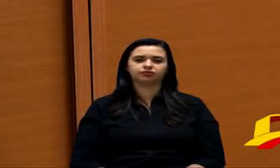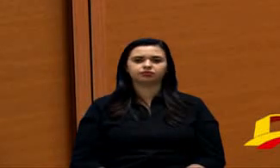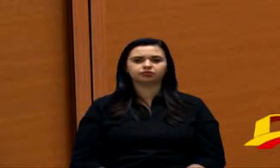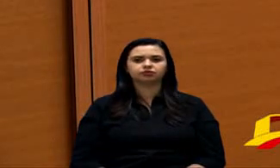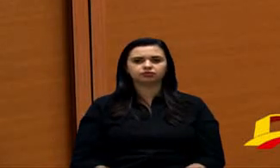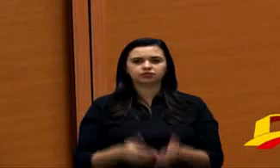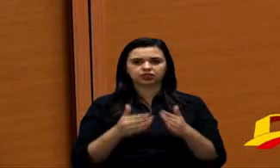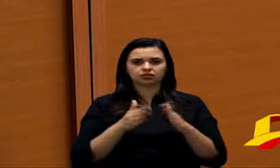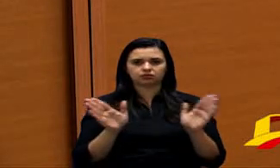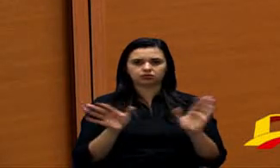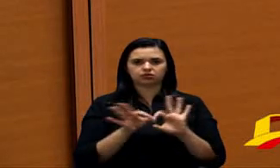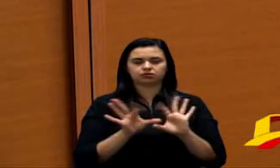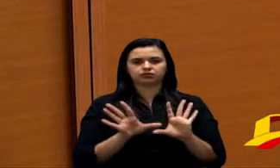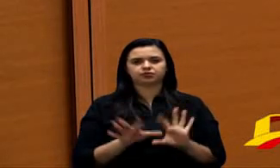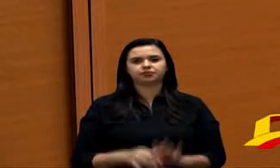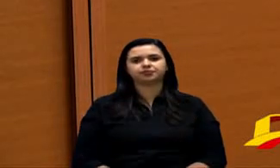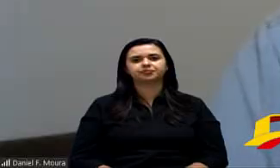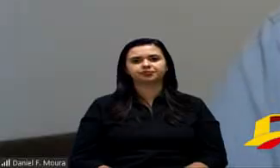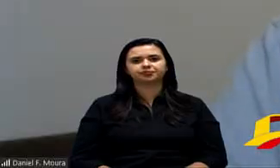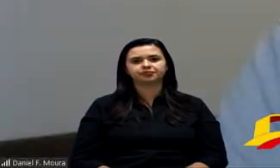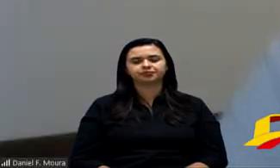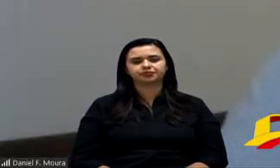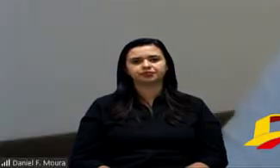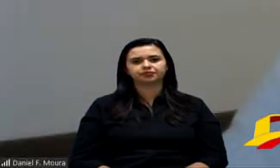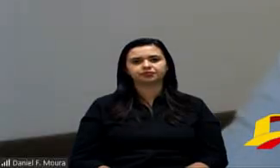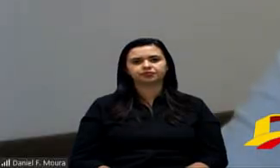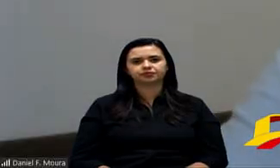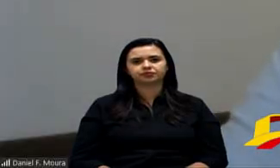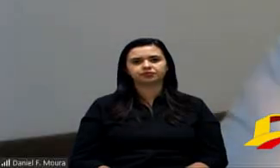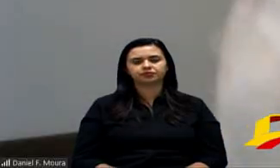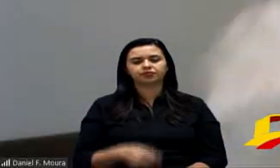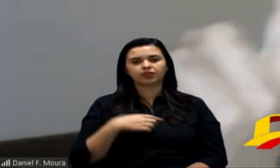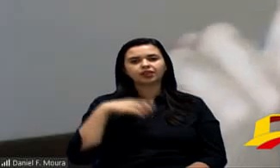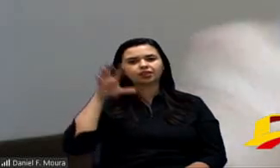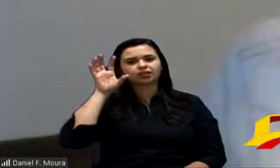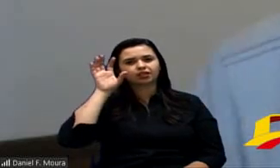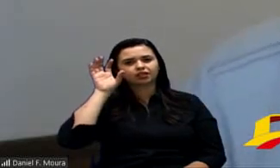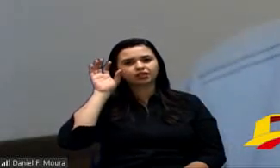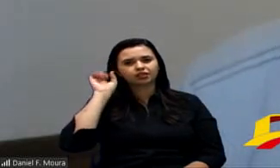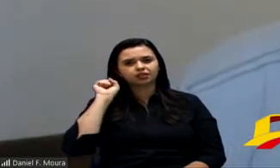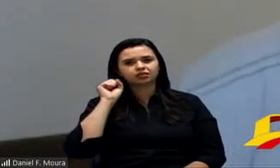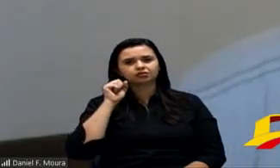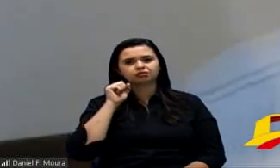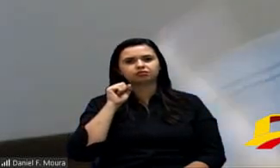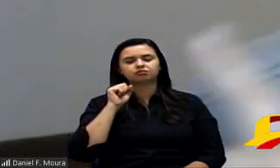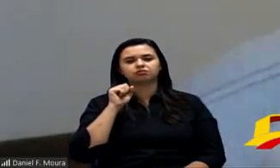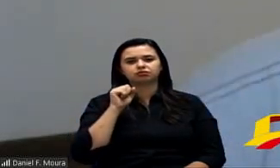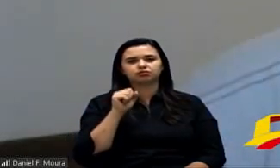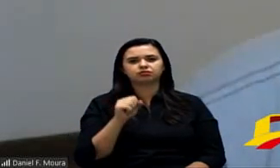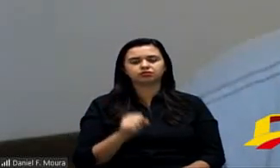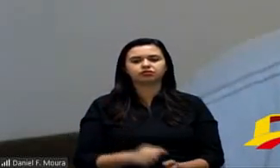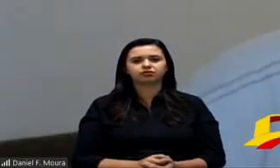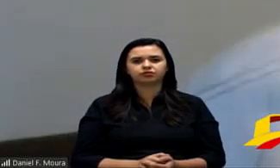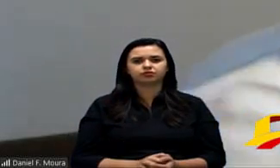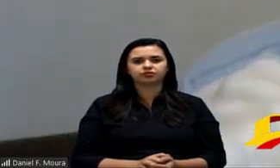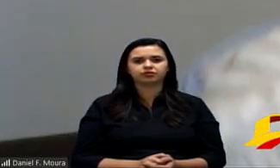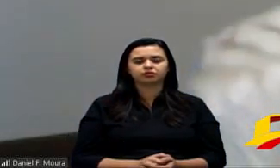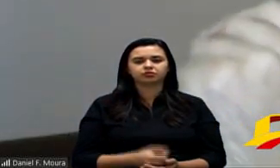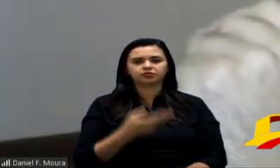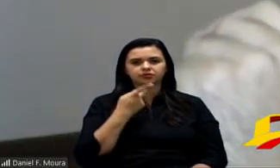Está aberto, né, Daniel? Está aberto. Estamos te ouvindo. Eu tinha um vídeo para passar, se puderem passar enquanto eu